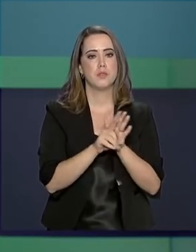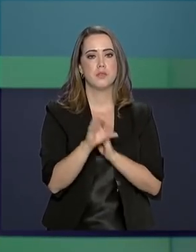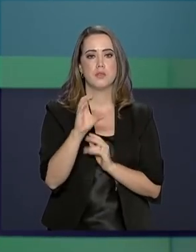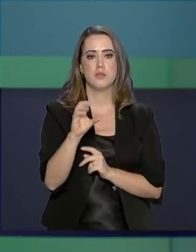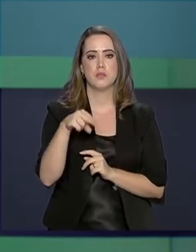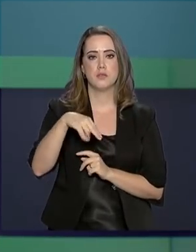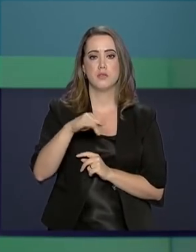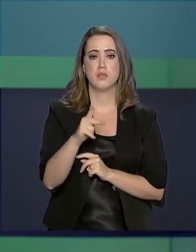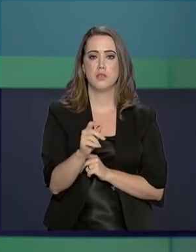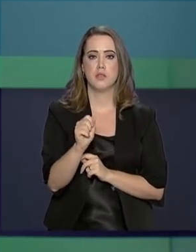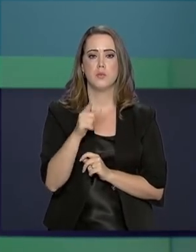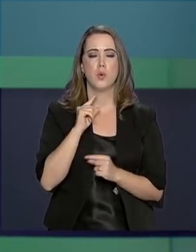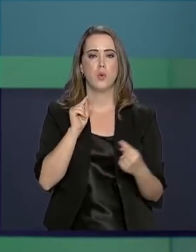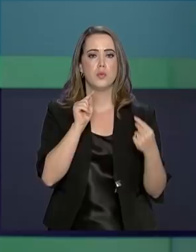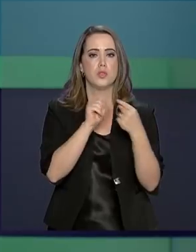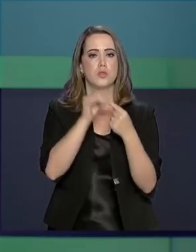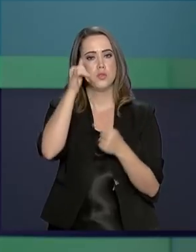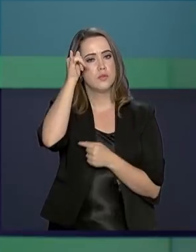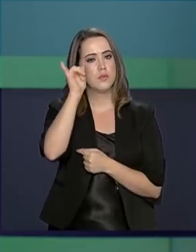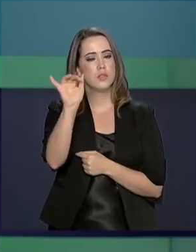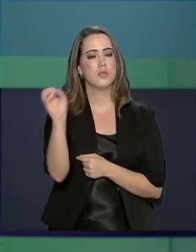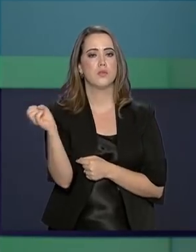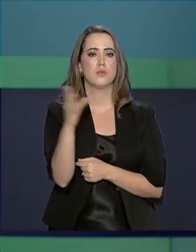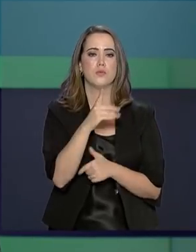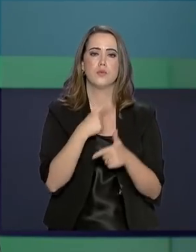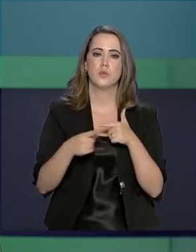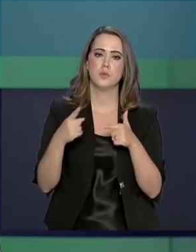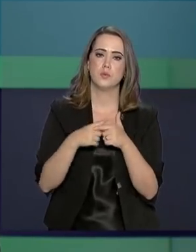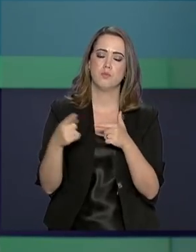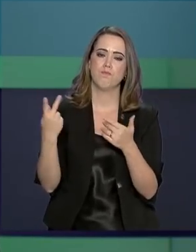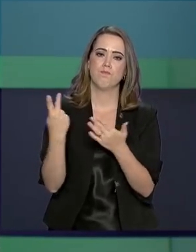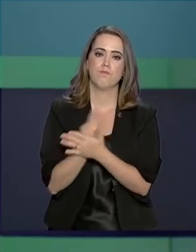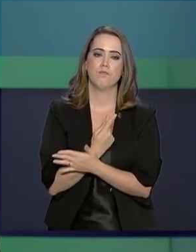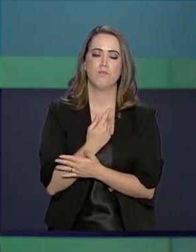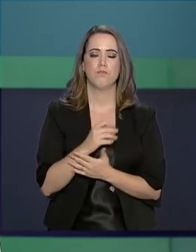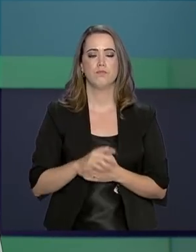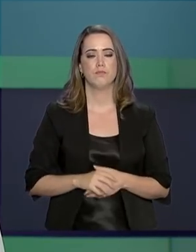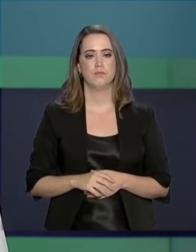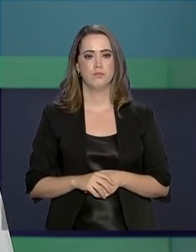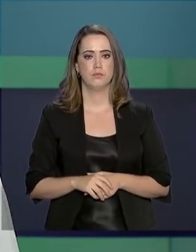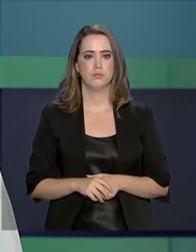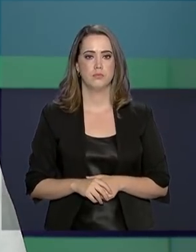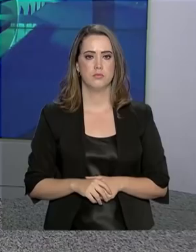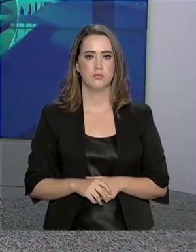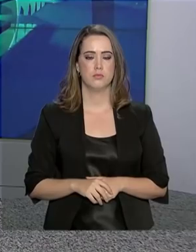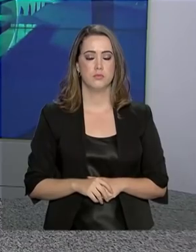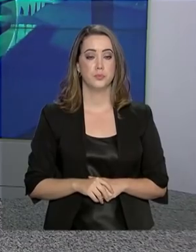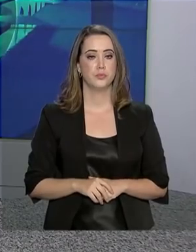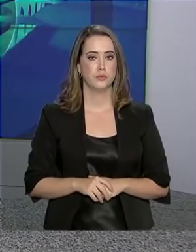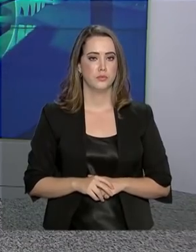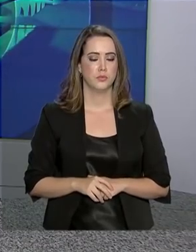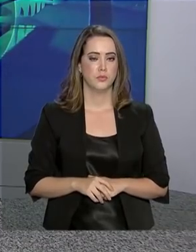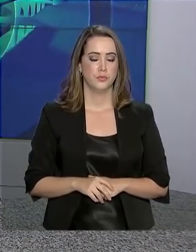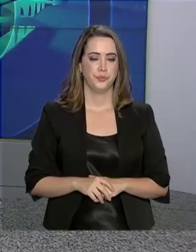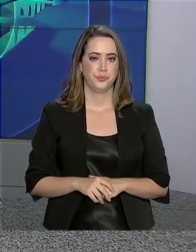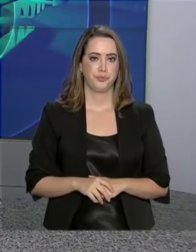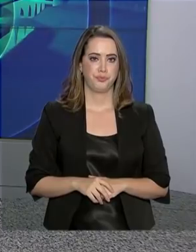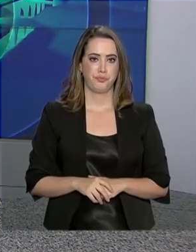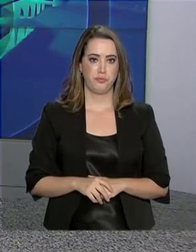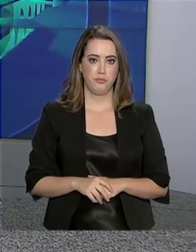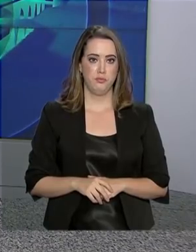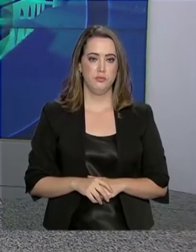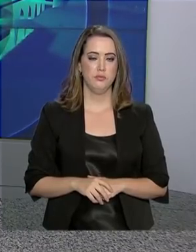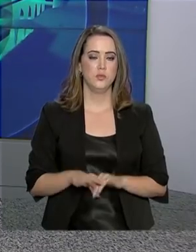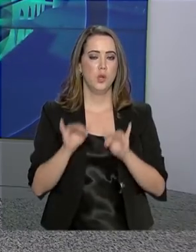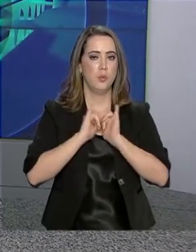Cipa tem o objetivo de prevenir que novos acidentes semelhantes ocorram foi publicado hoje no